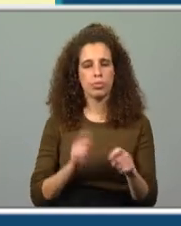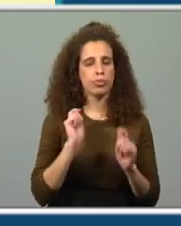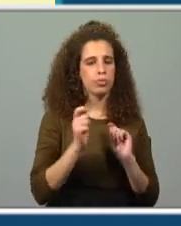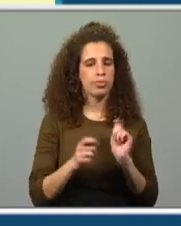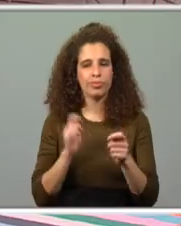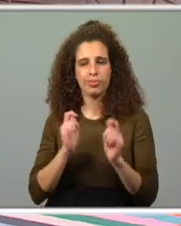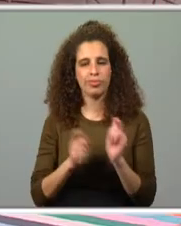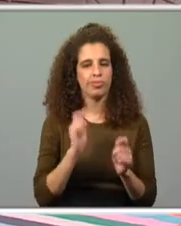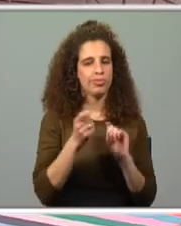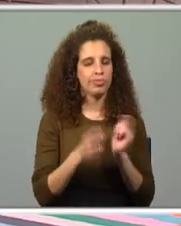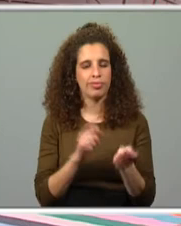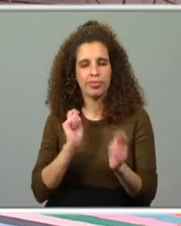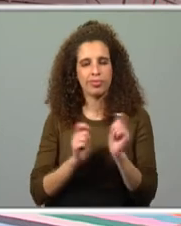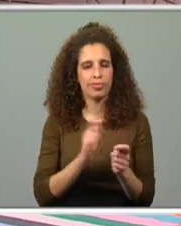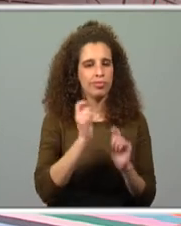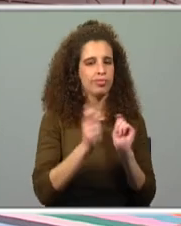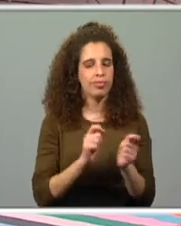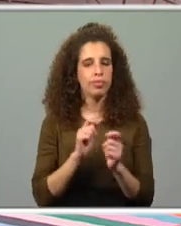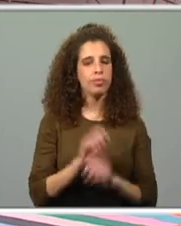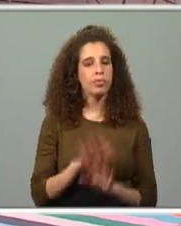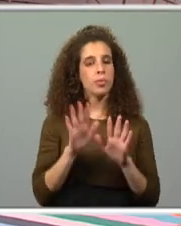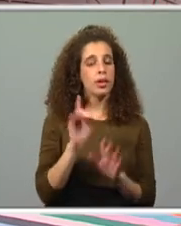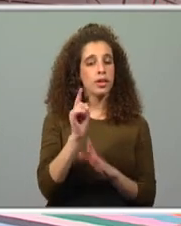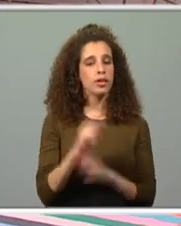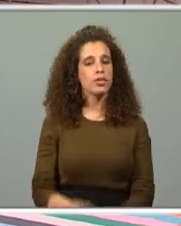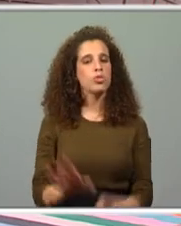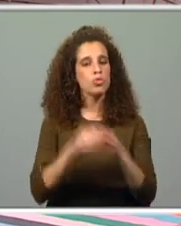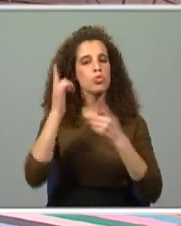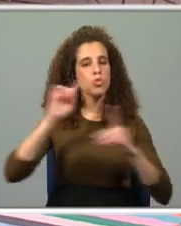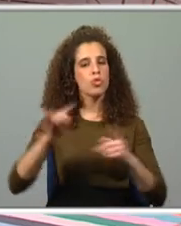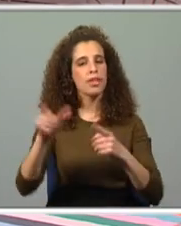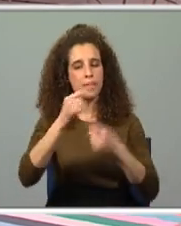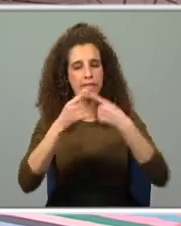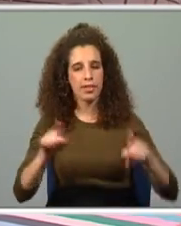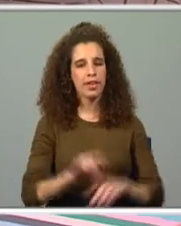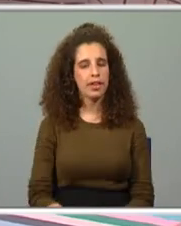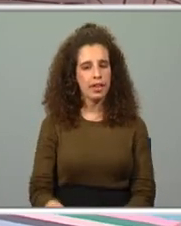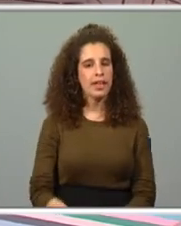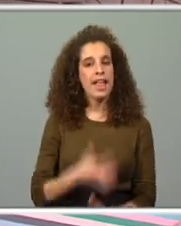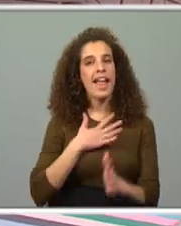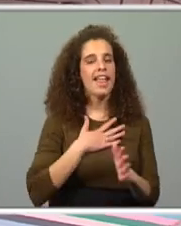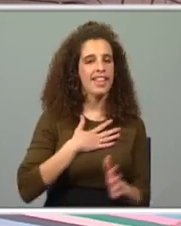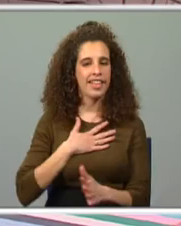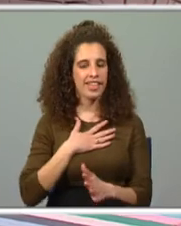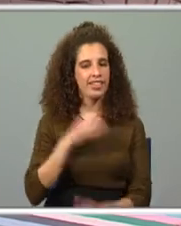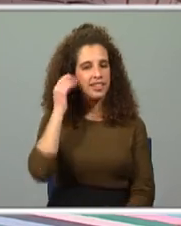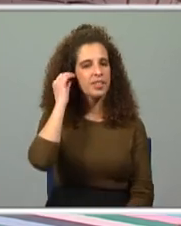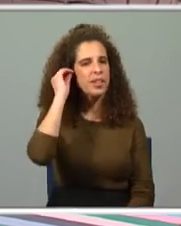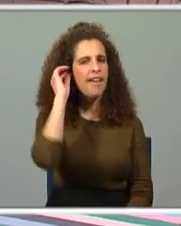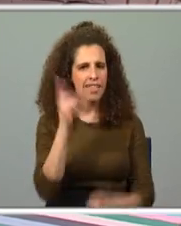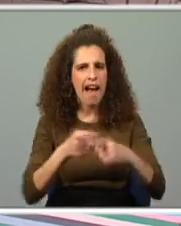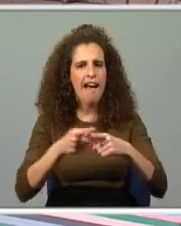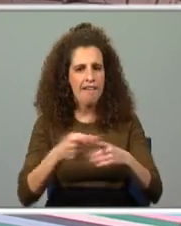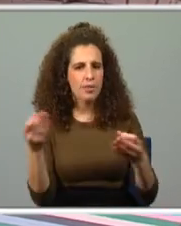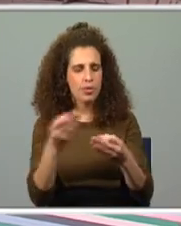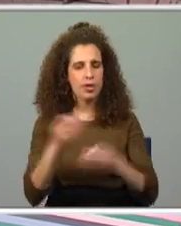Ok, vamos parar aqui. Esta é uma orquestra também um bocadinho diferente, porque é dançante, não é? Ela muito, muito põe os instrumentos